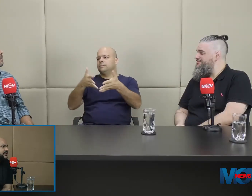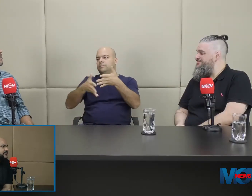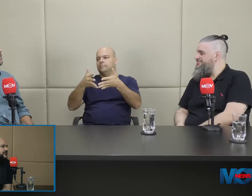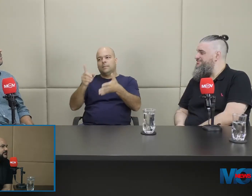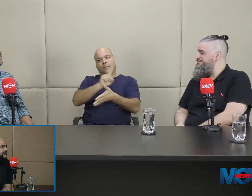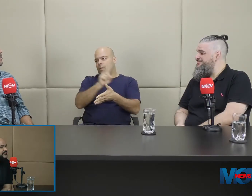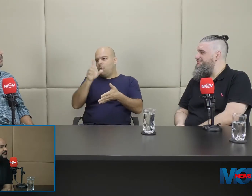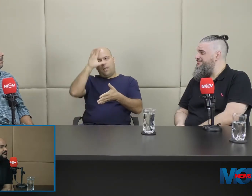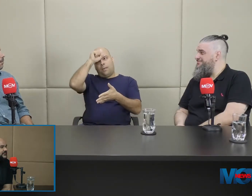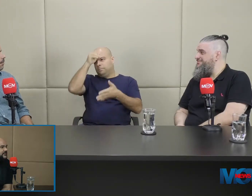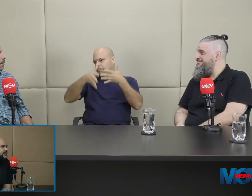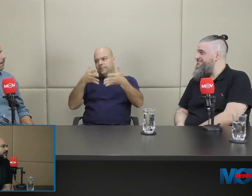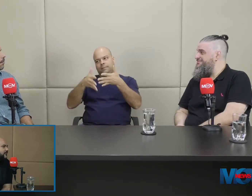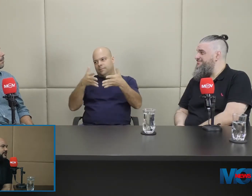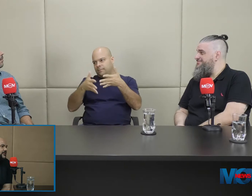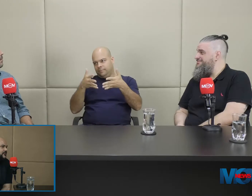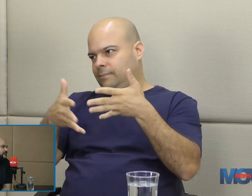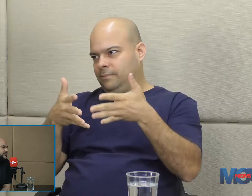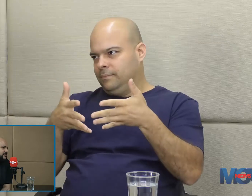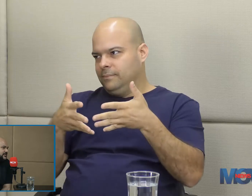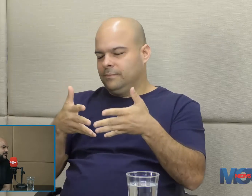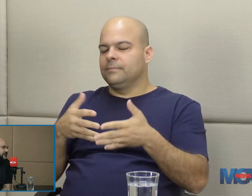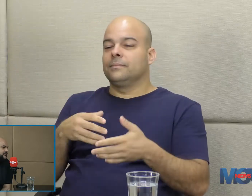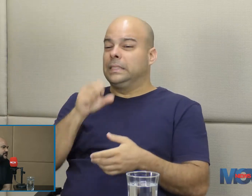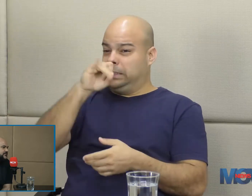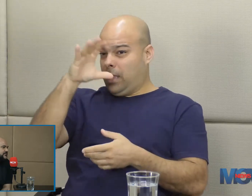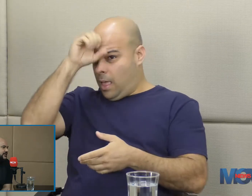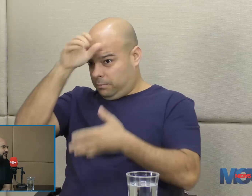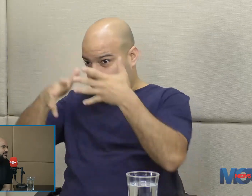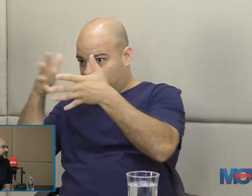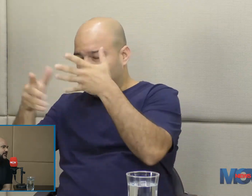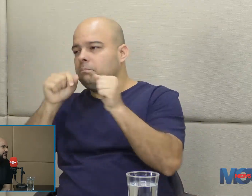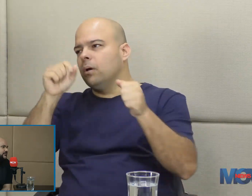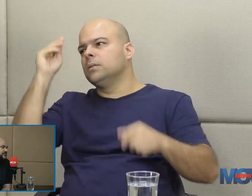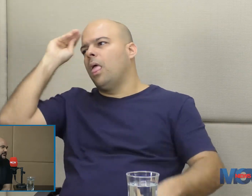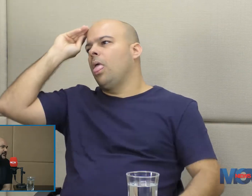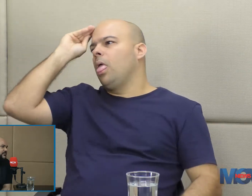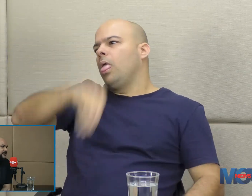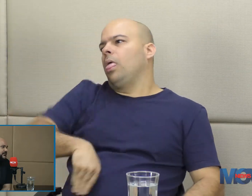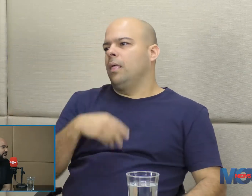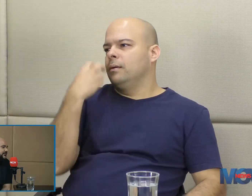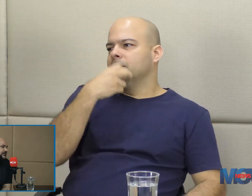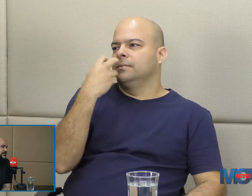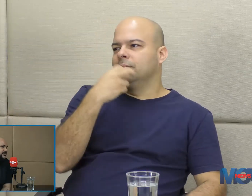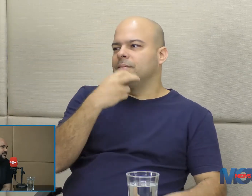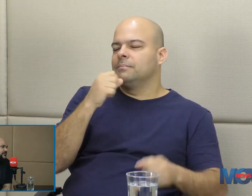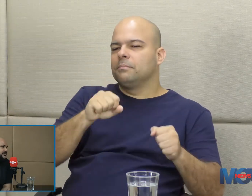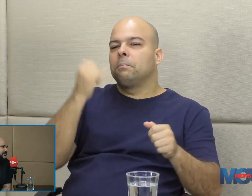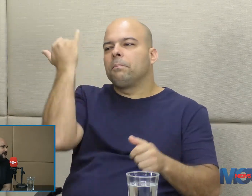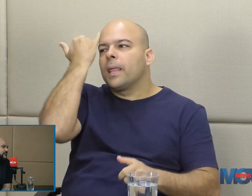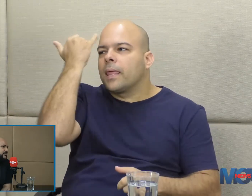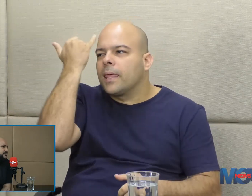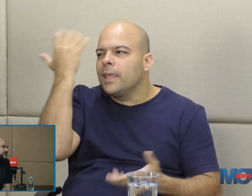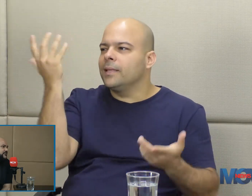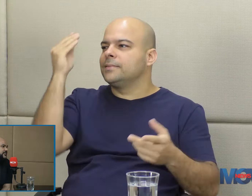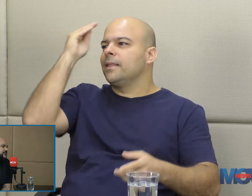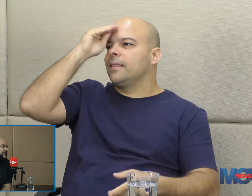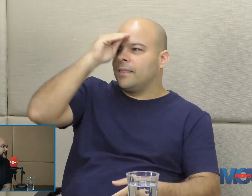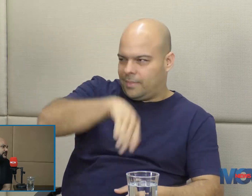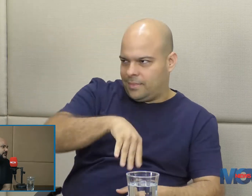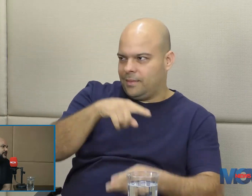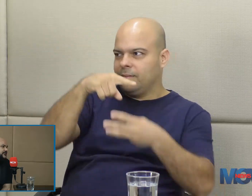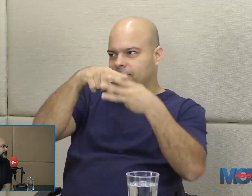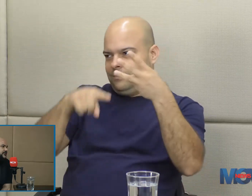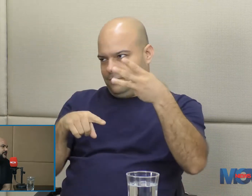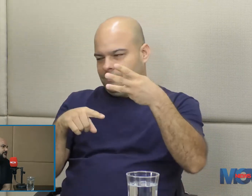tive que aprender a fazer leitura labial. Eu não utilizava a língua de sinais na época, eu tive que aprender, só que foi proibido isso para